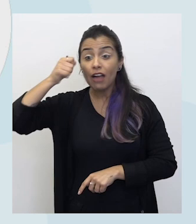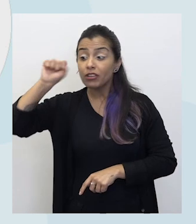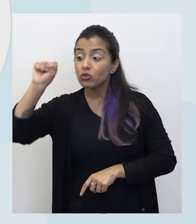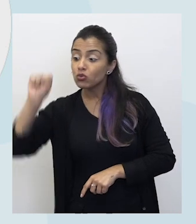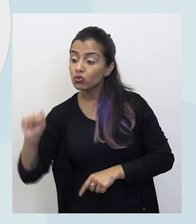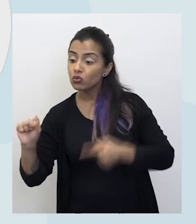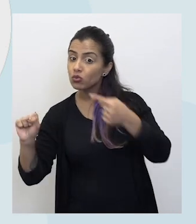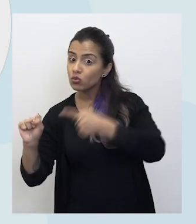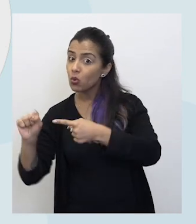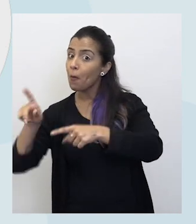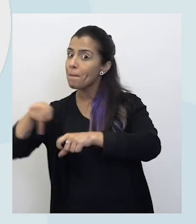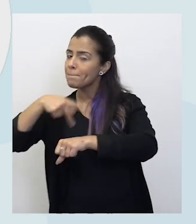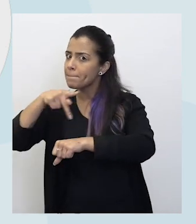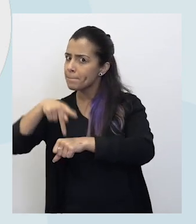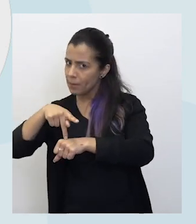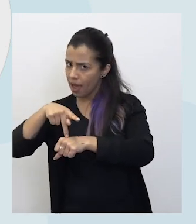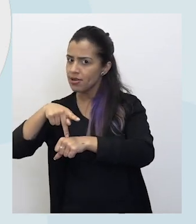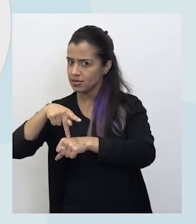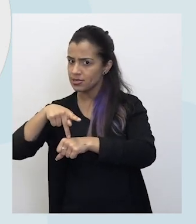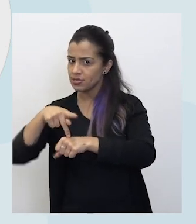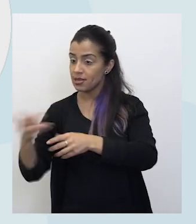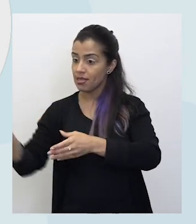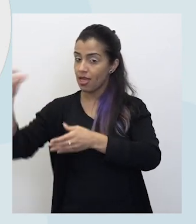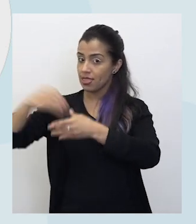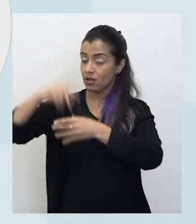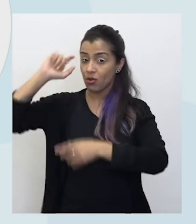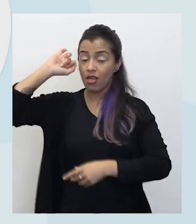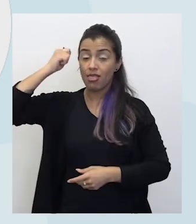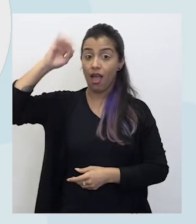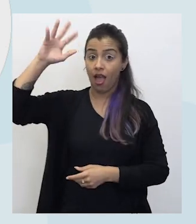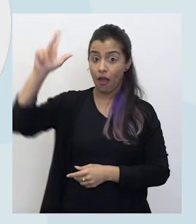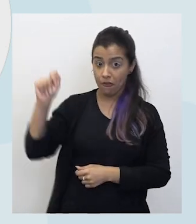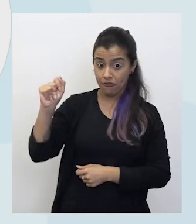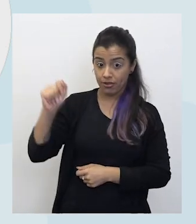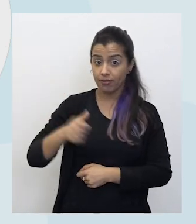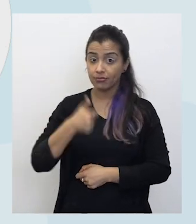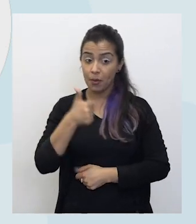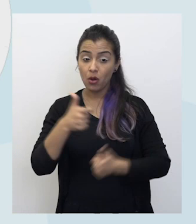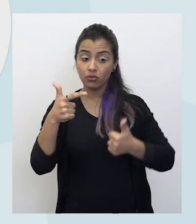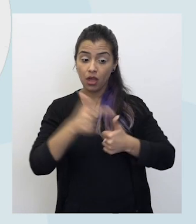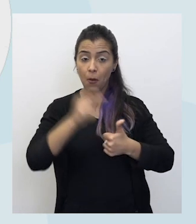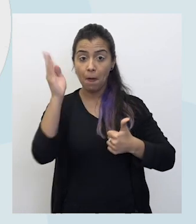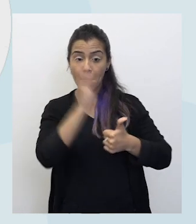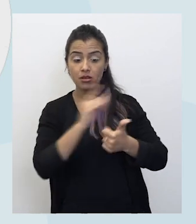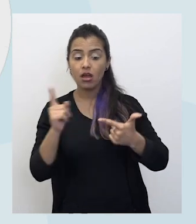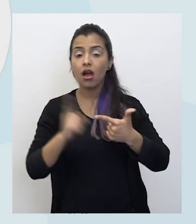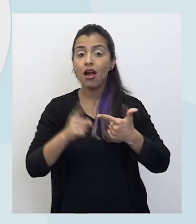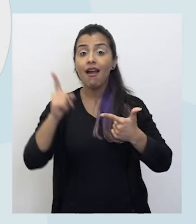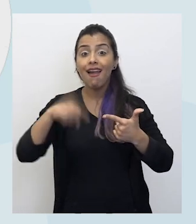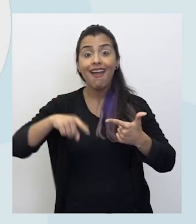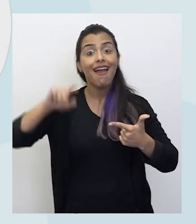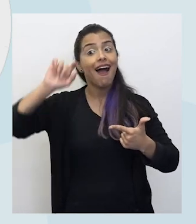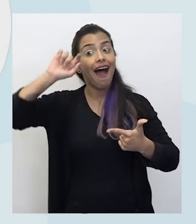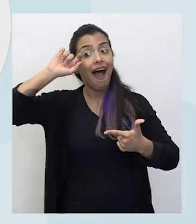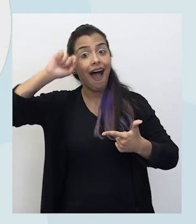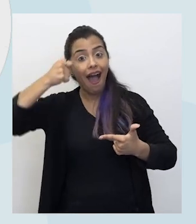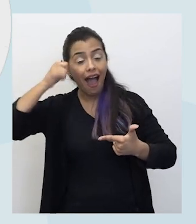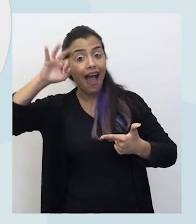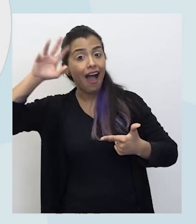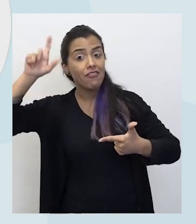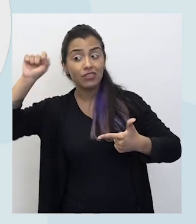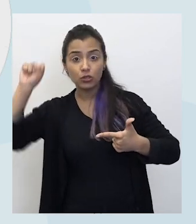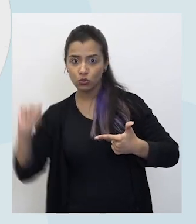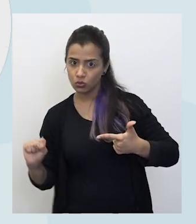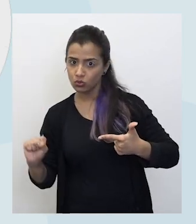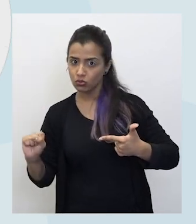país que compõe o continente africano. É sempre importante a gente ressaltar isso, porque existe uma confusão, né? Nós temos aí no